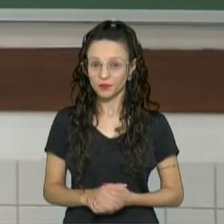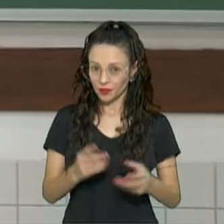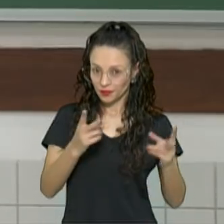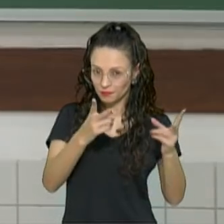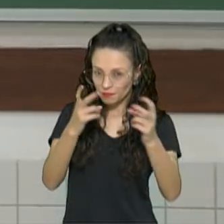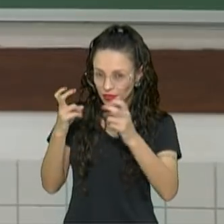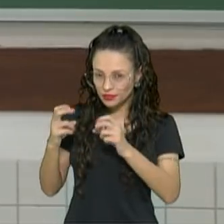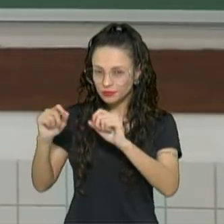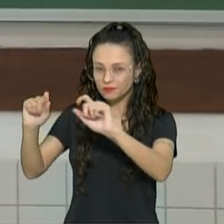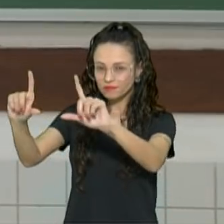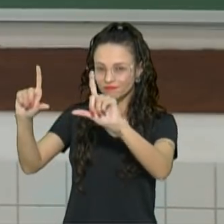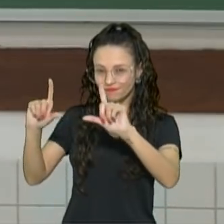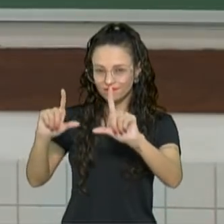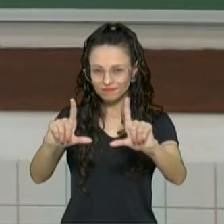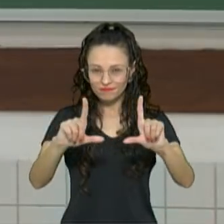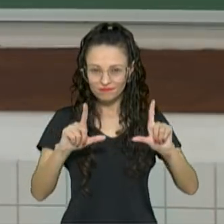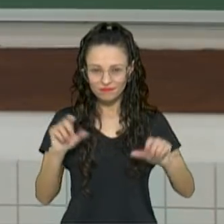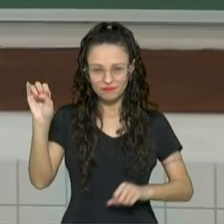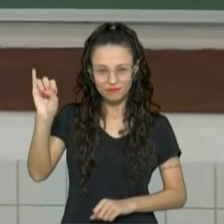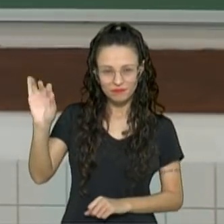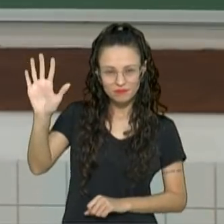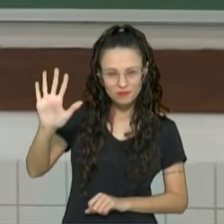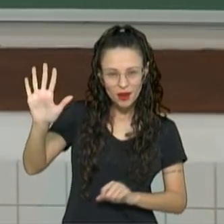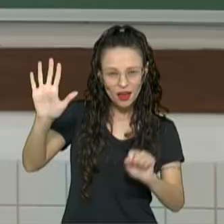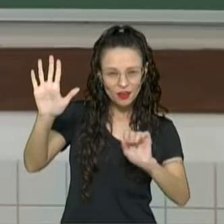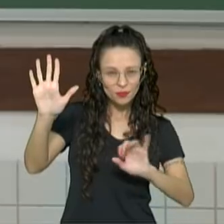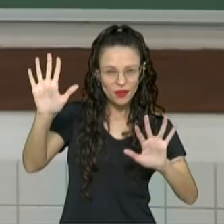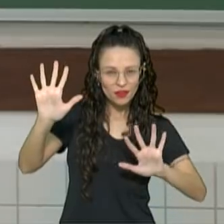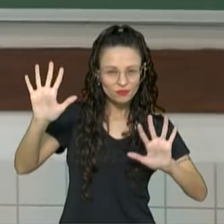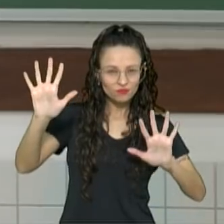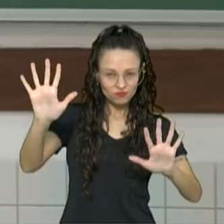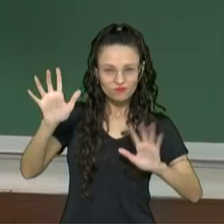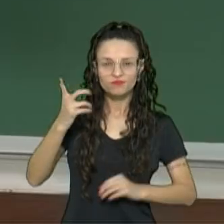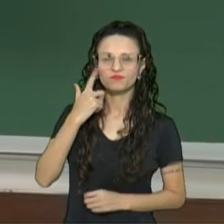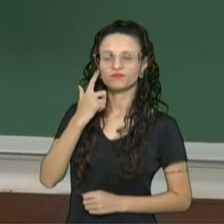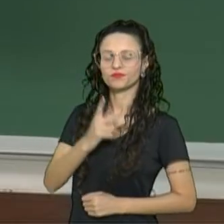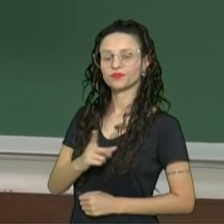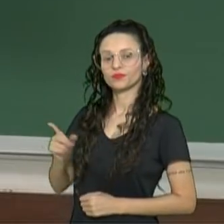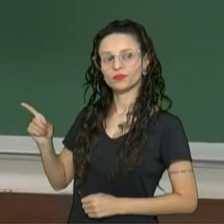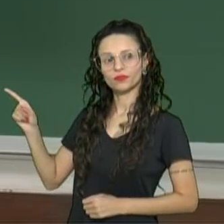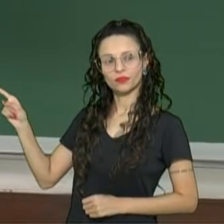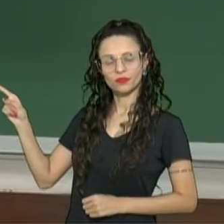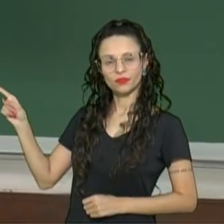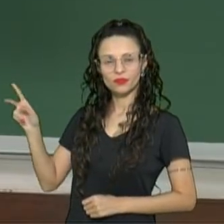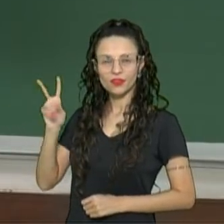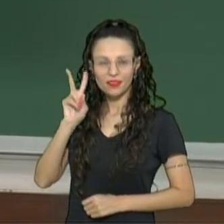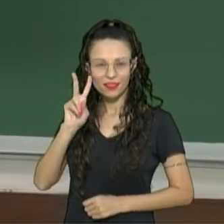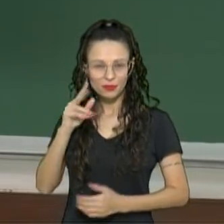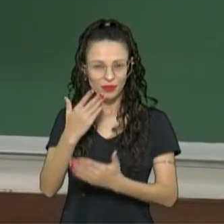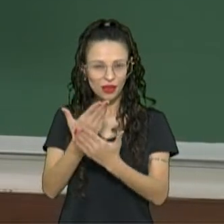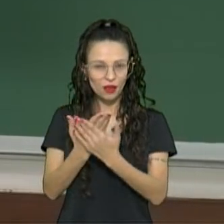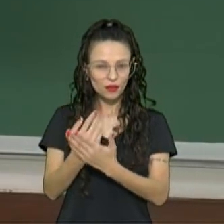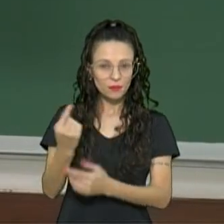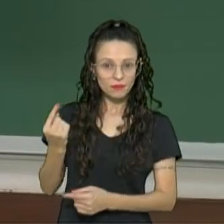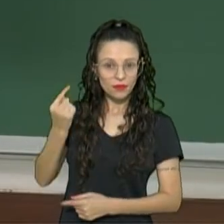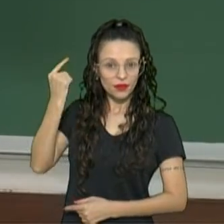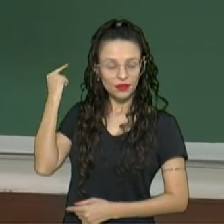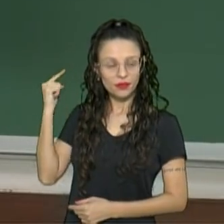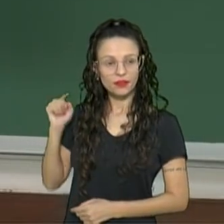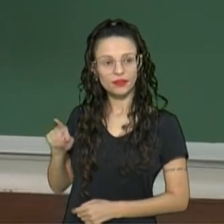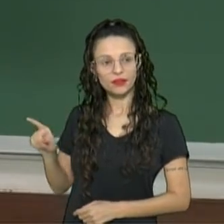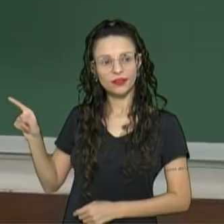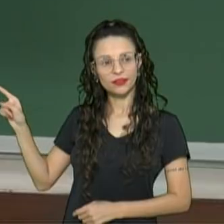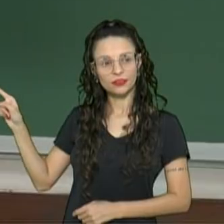Observaram as duas imagens? Então, vocês imaginam aqui. Essa aqui vocês lembram da aula passada, Então,